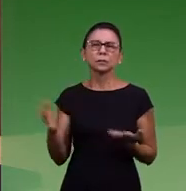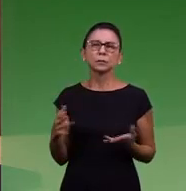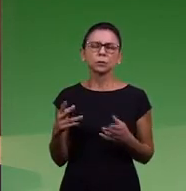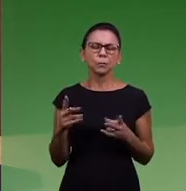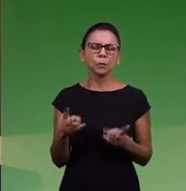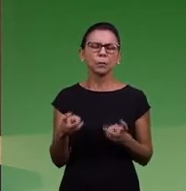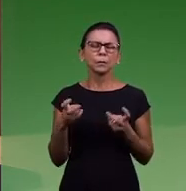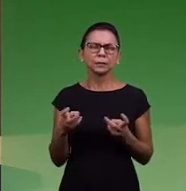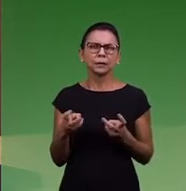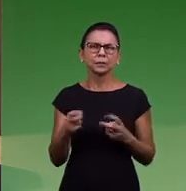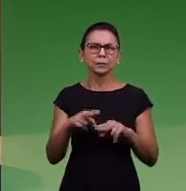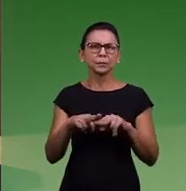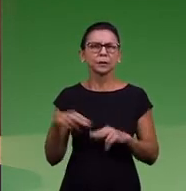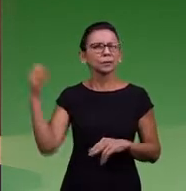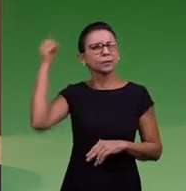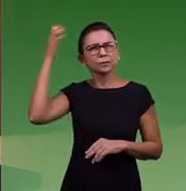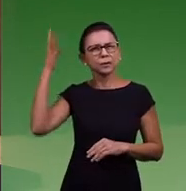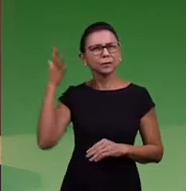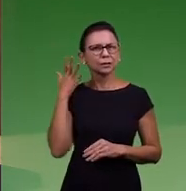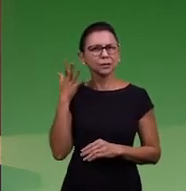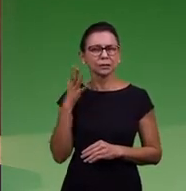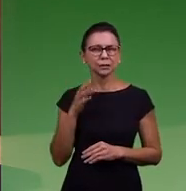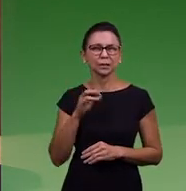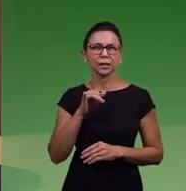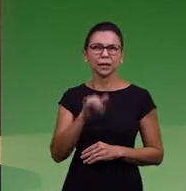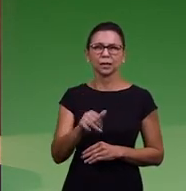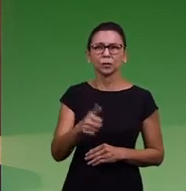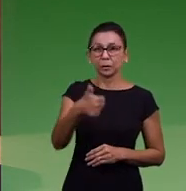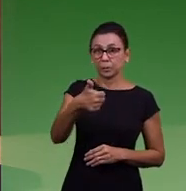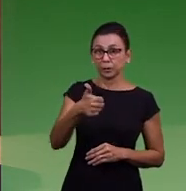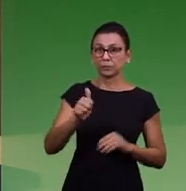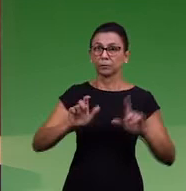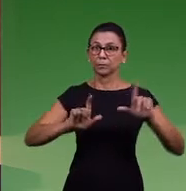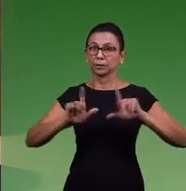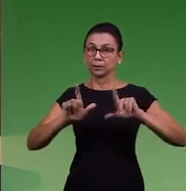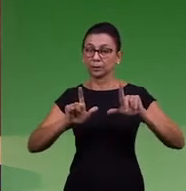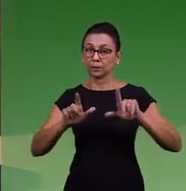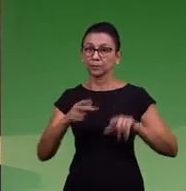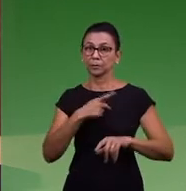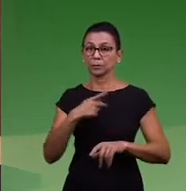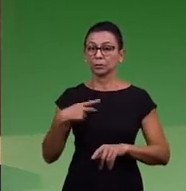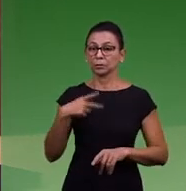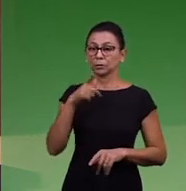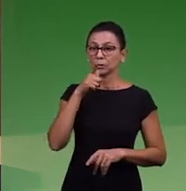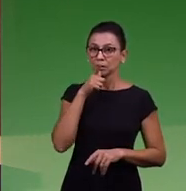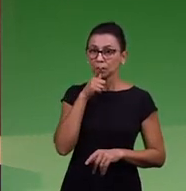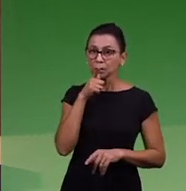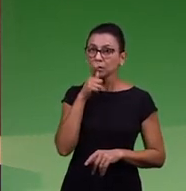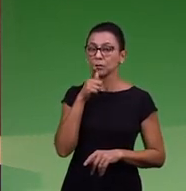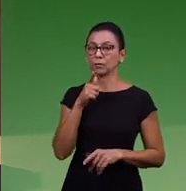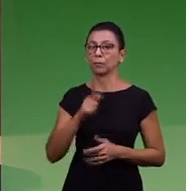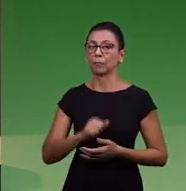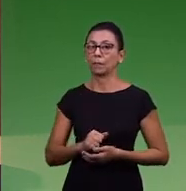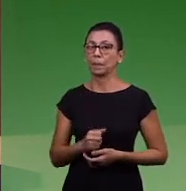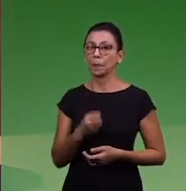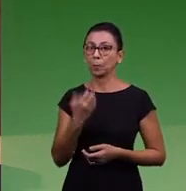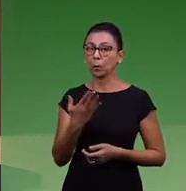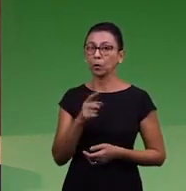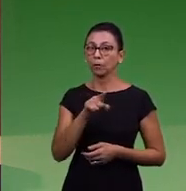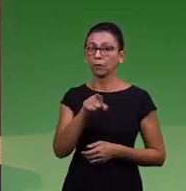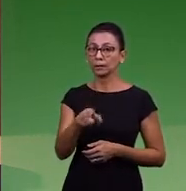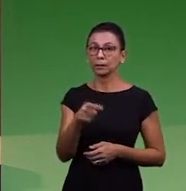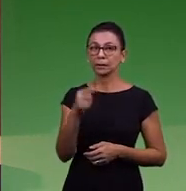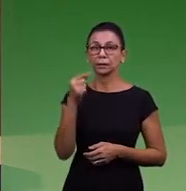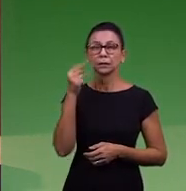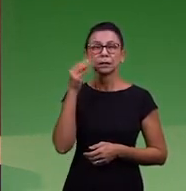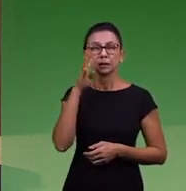E o pastor Gilson aqui, desde o primeiro programa, se você não assistiu, eu recomendo que você assista a todos os Conversas Bíblicas,